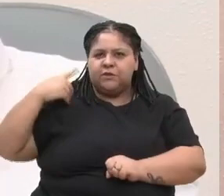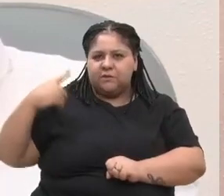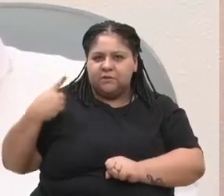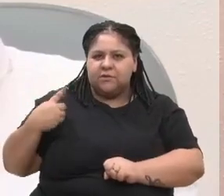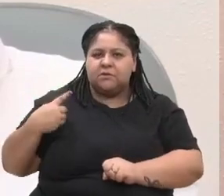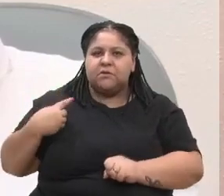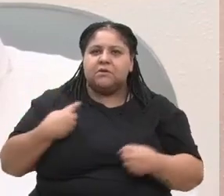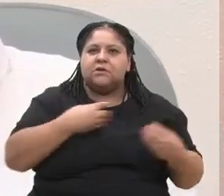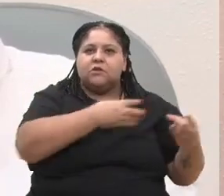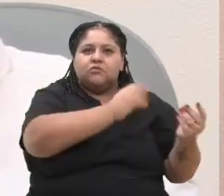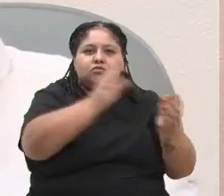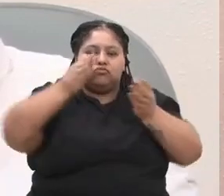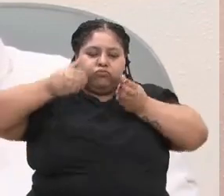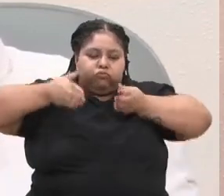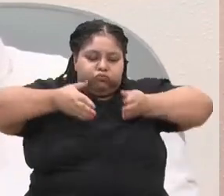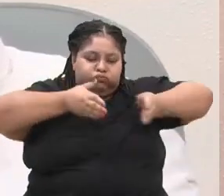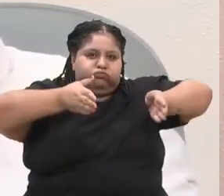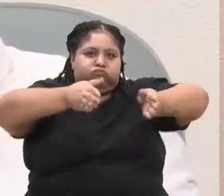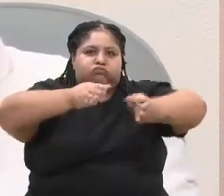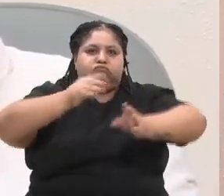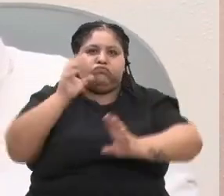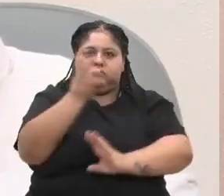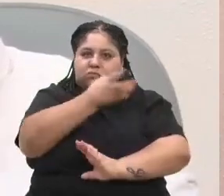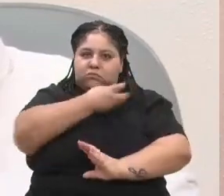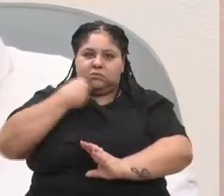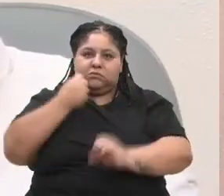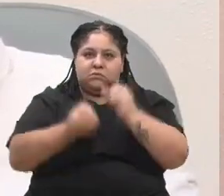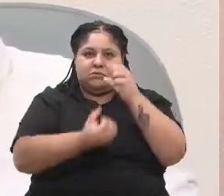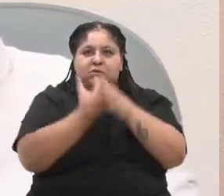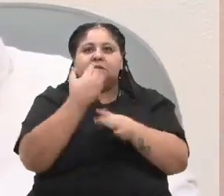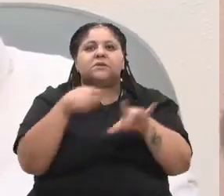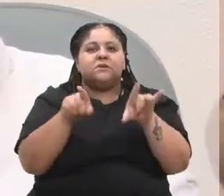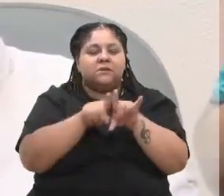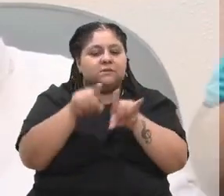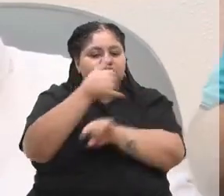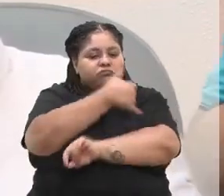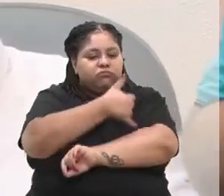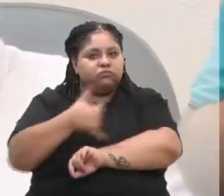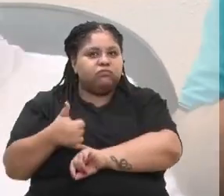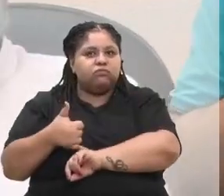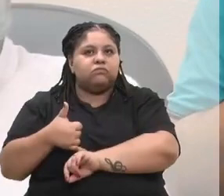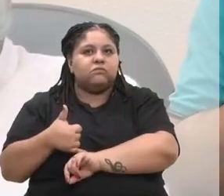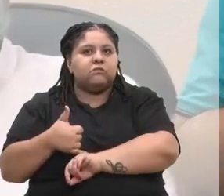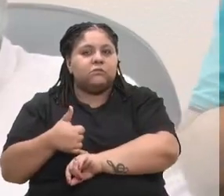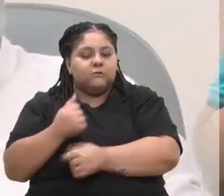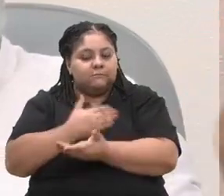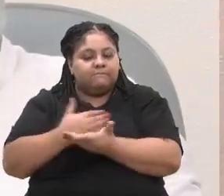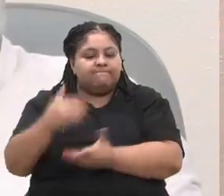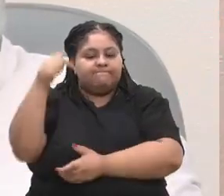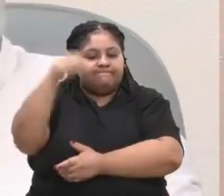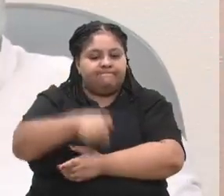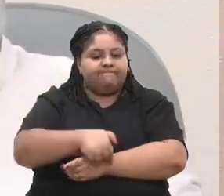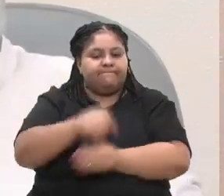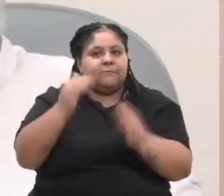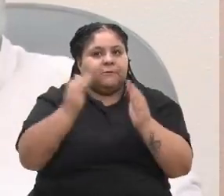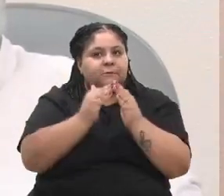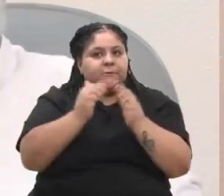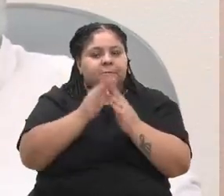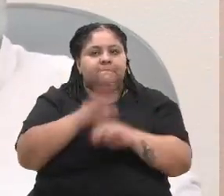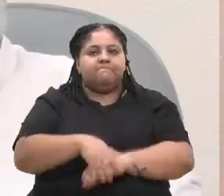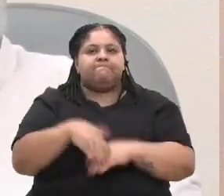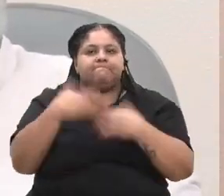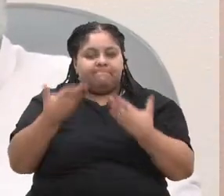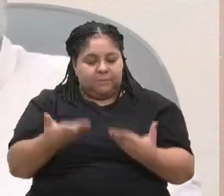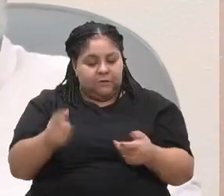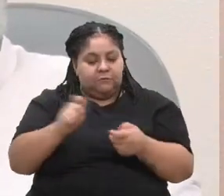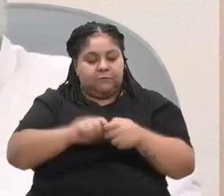rota cervejeira que foi criada e que está em funcionamento também passou pelas suas iniciativas aqui nessa casa. Então, fazer esse